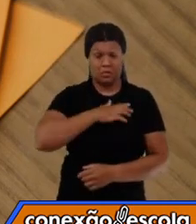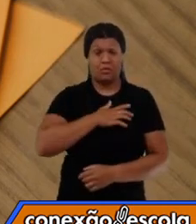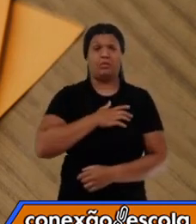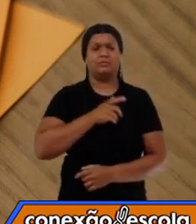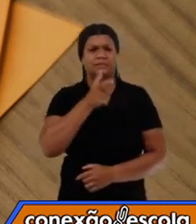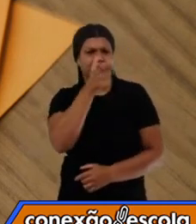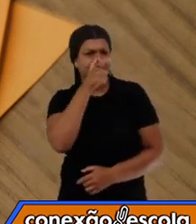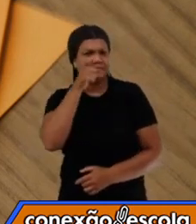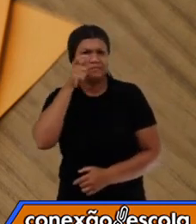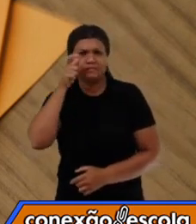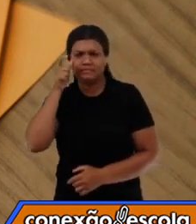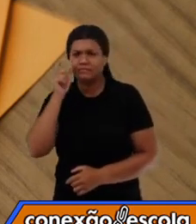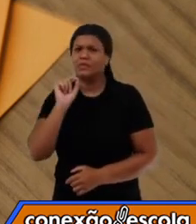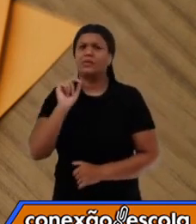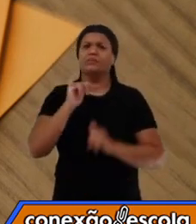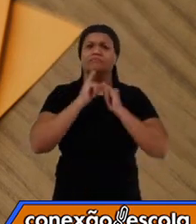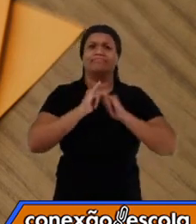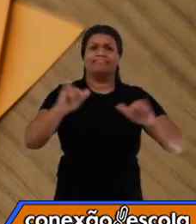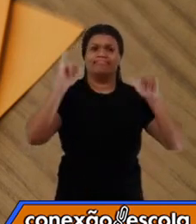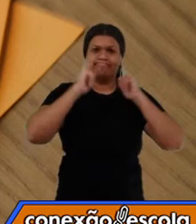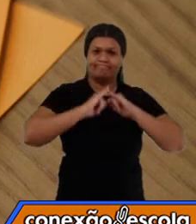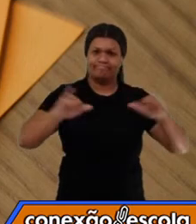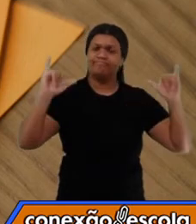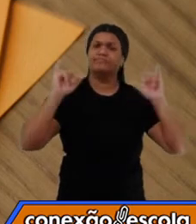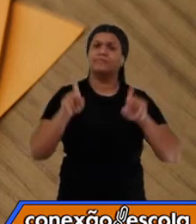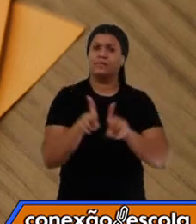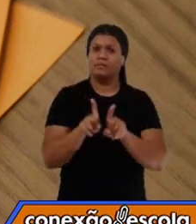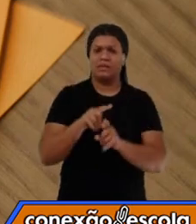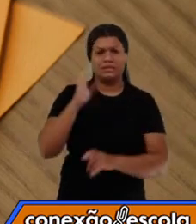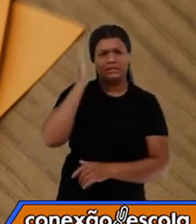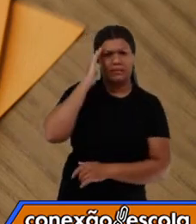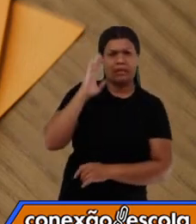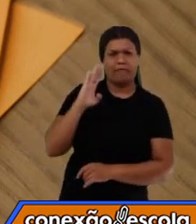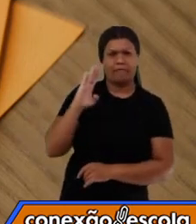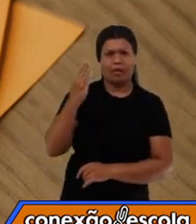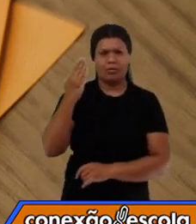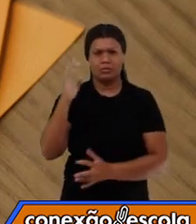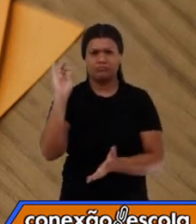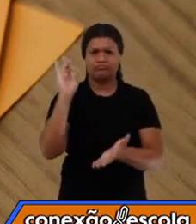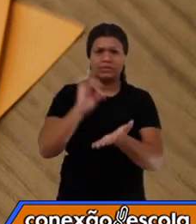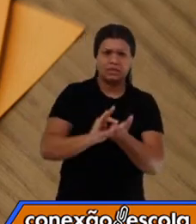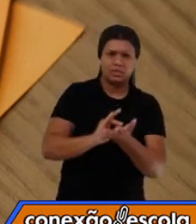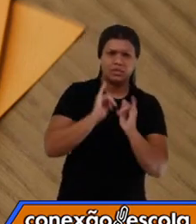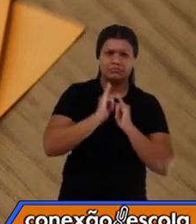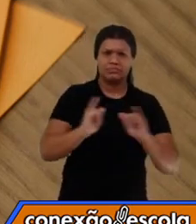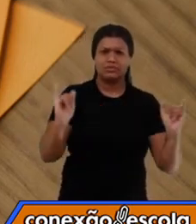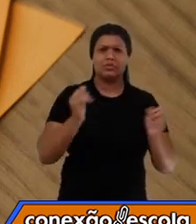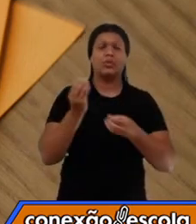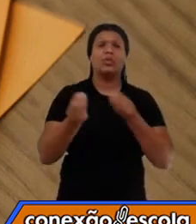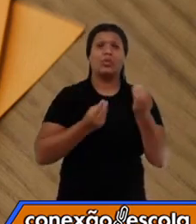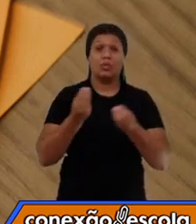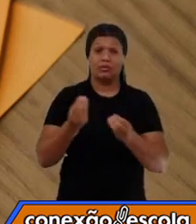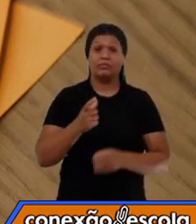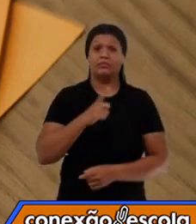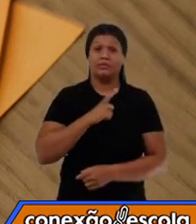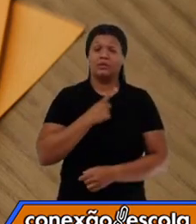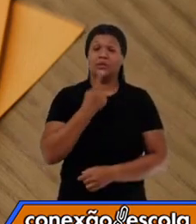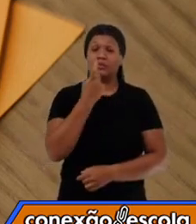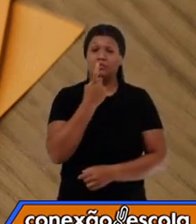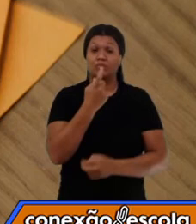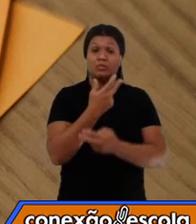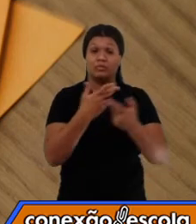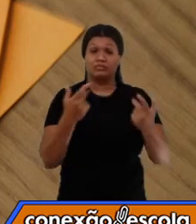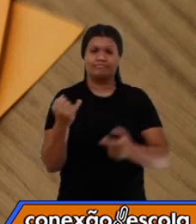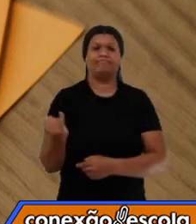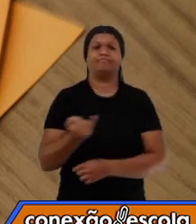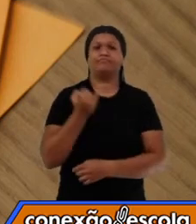poder observar a notícia e julgar se ela é falsa ou verdadeira, tem um elemento, um dispositivo muito